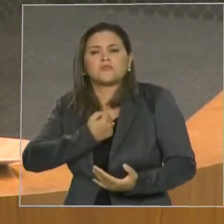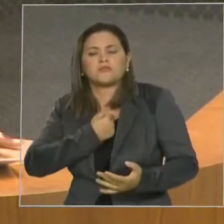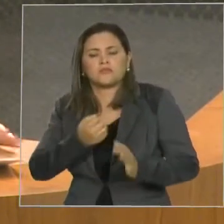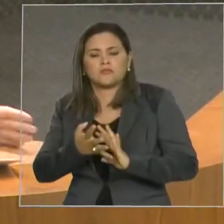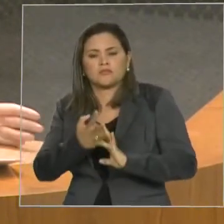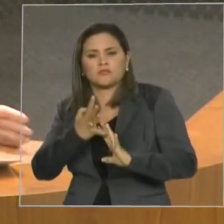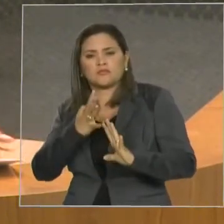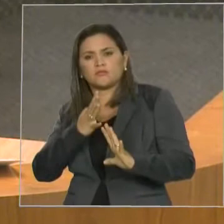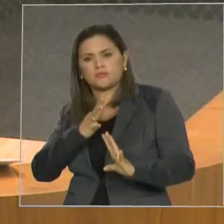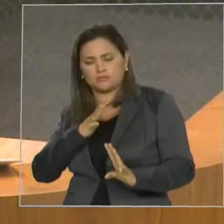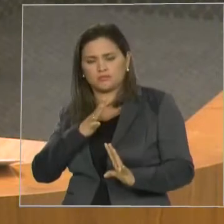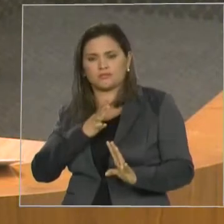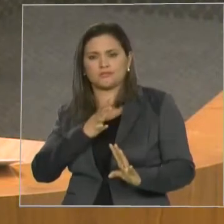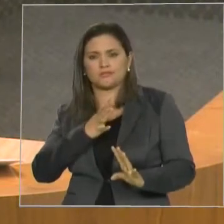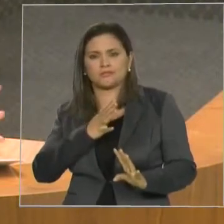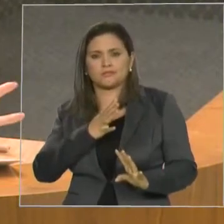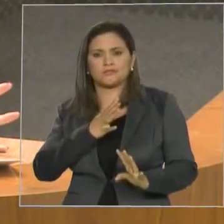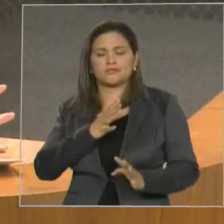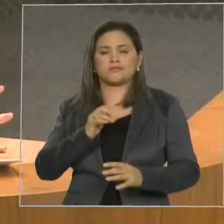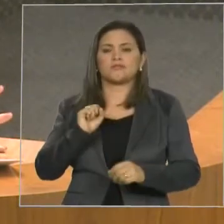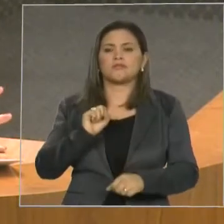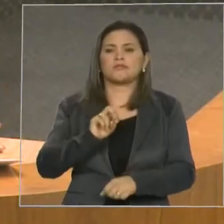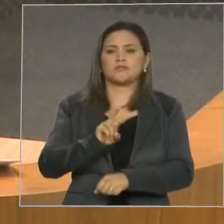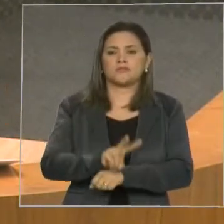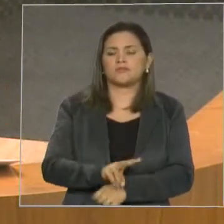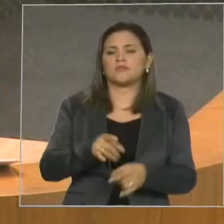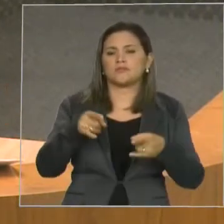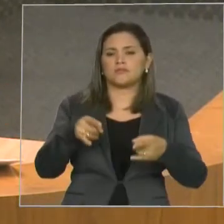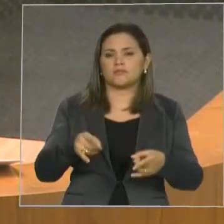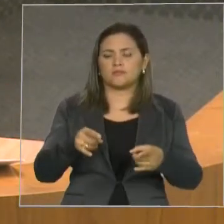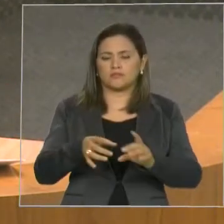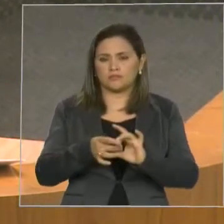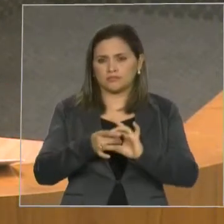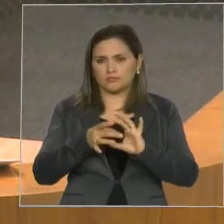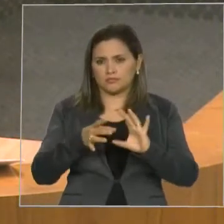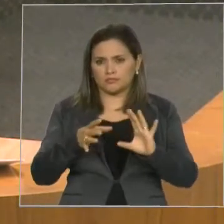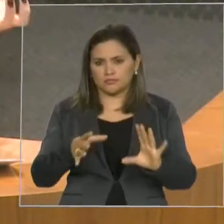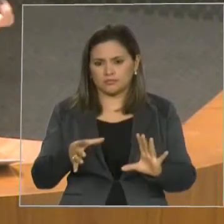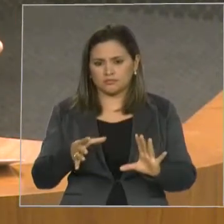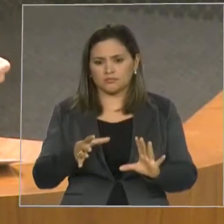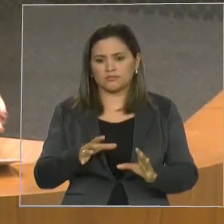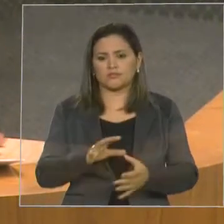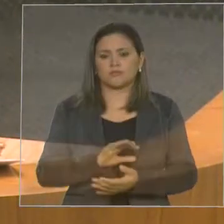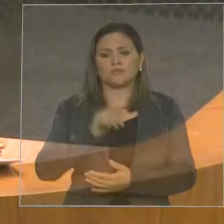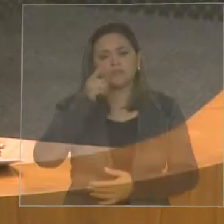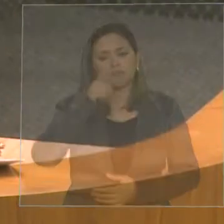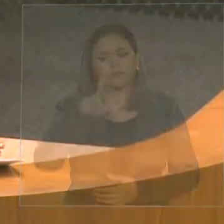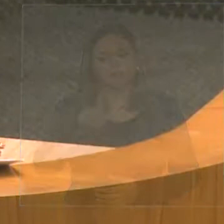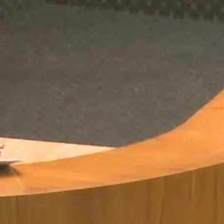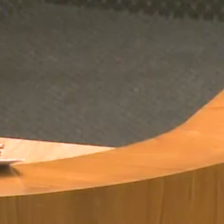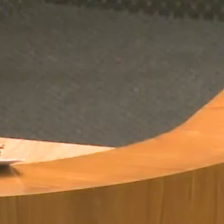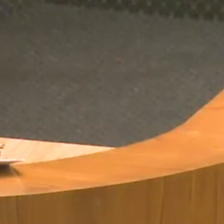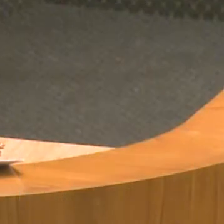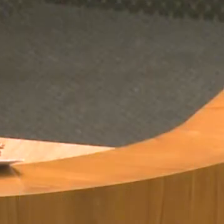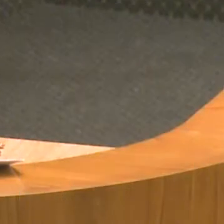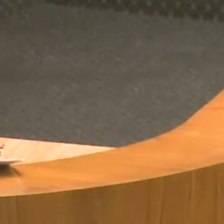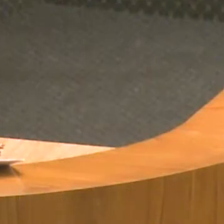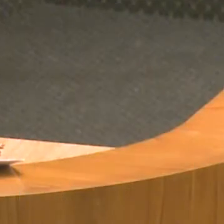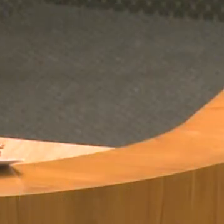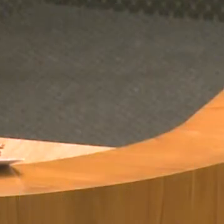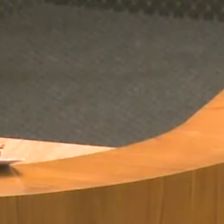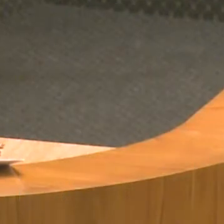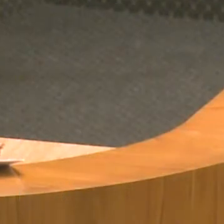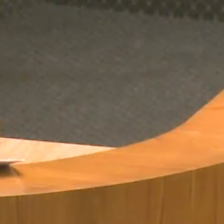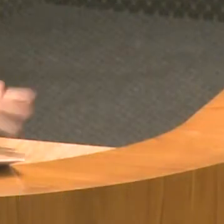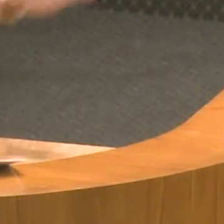na expectativa de ocupar os leitos disponíveis para conseguir o tratamento